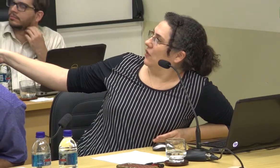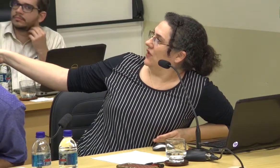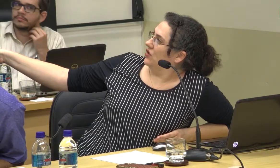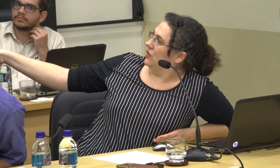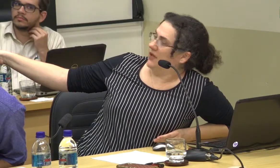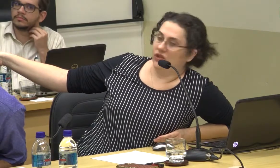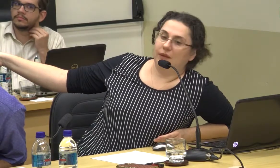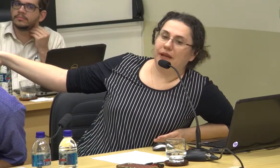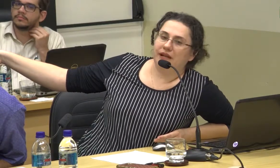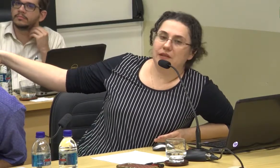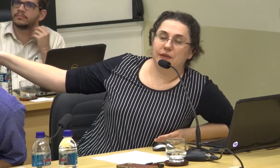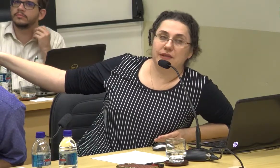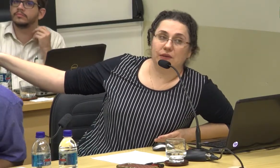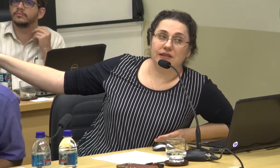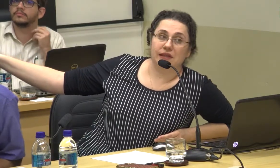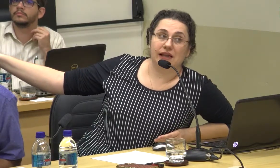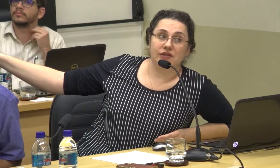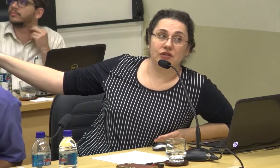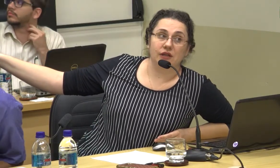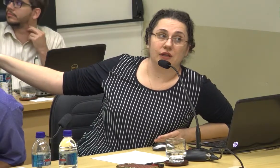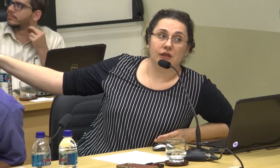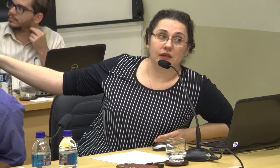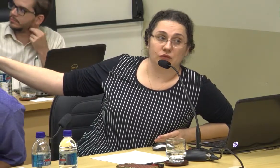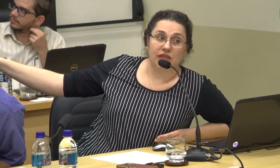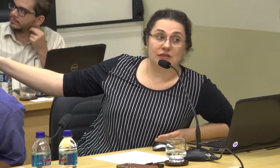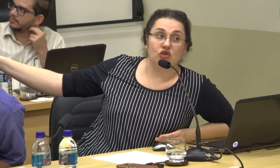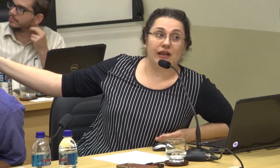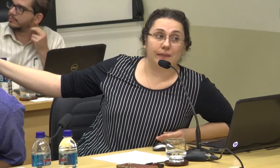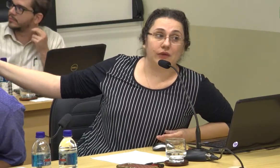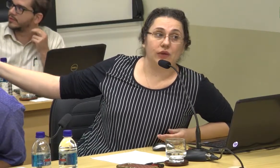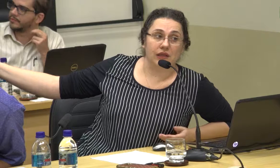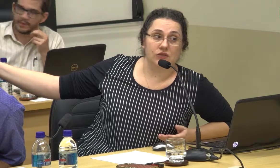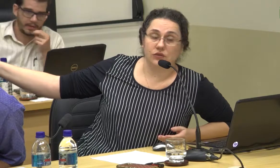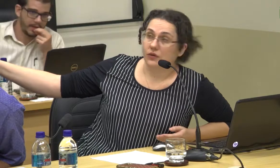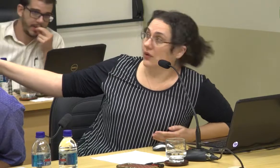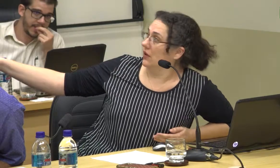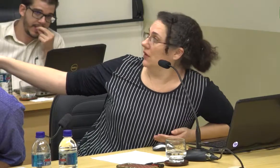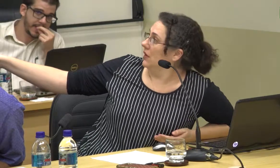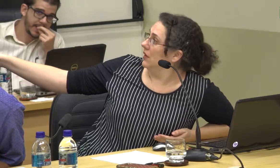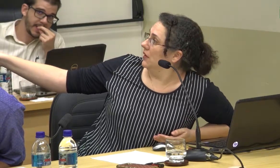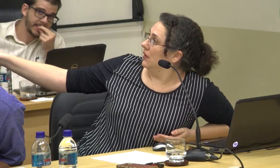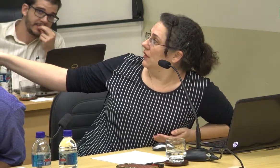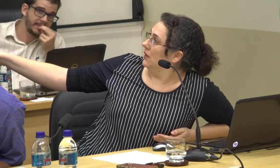Aqui. O que a gente imagina para a área de expansão da cidade, esse zoneamento é isso?